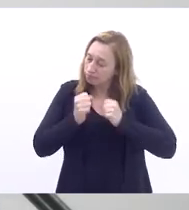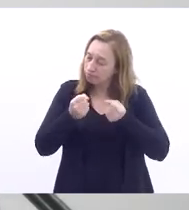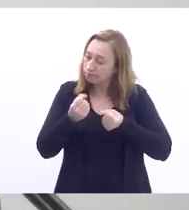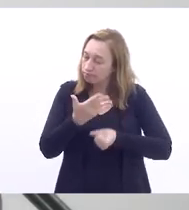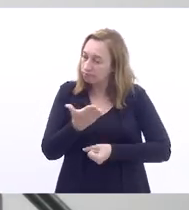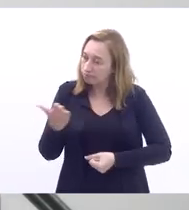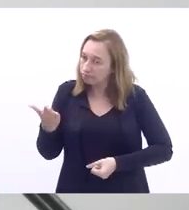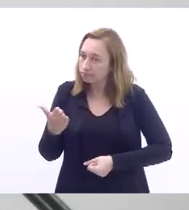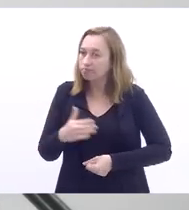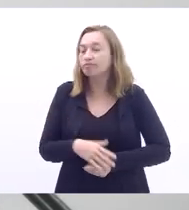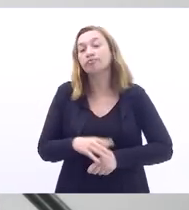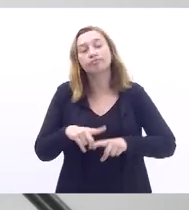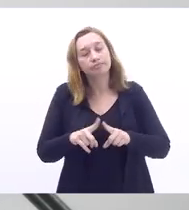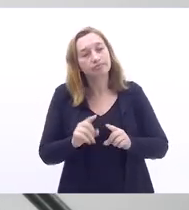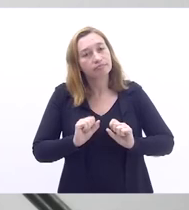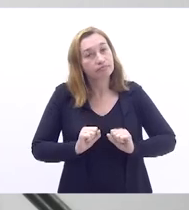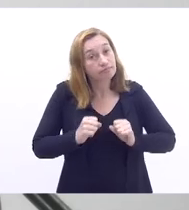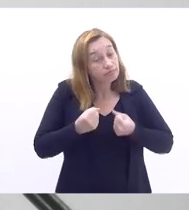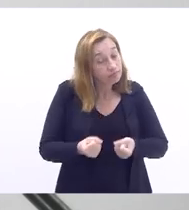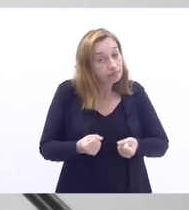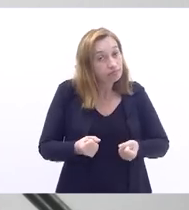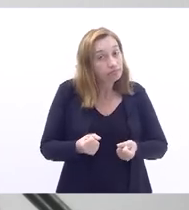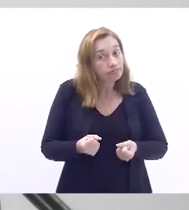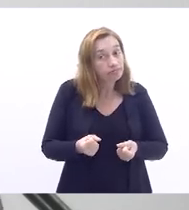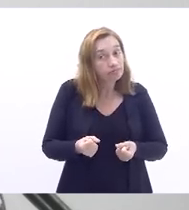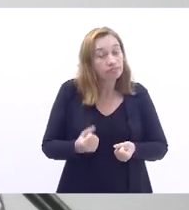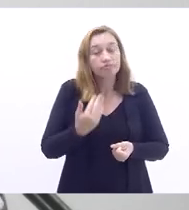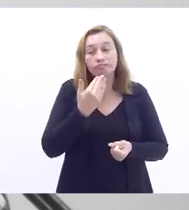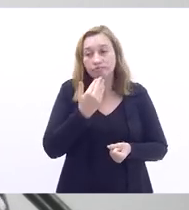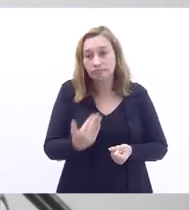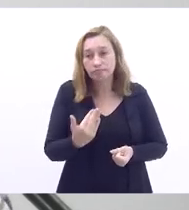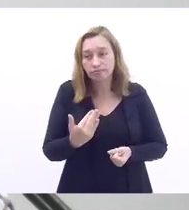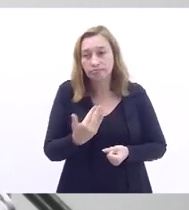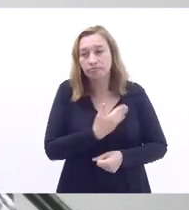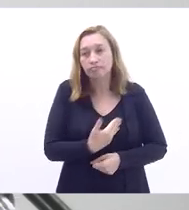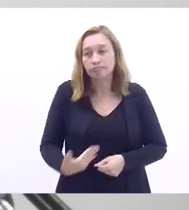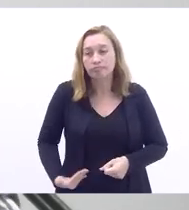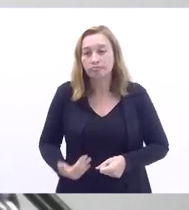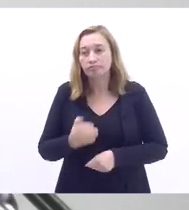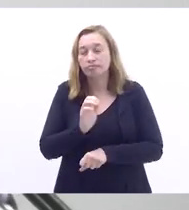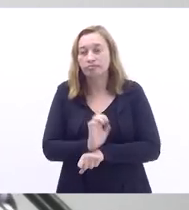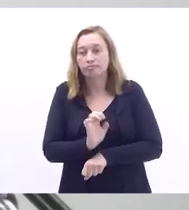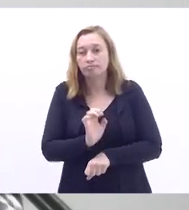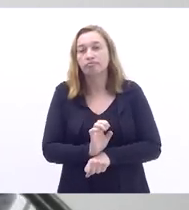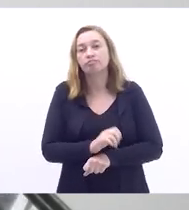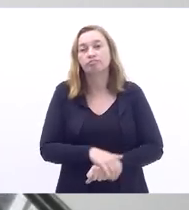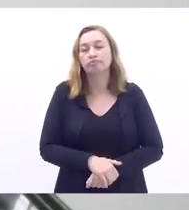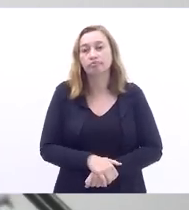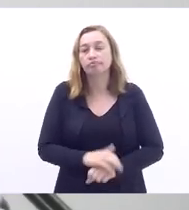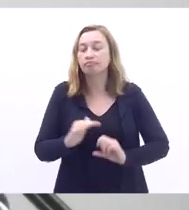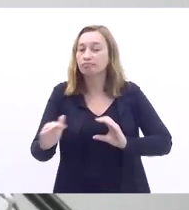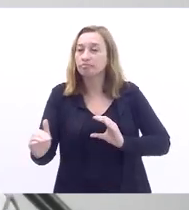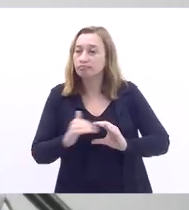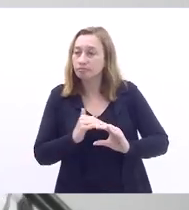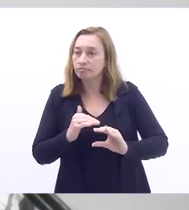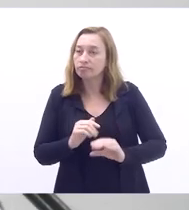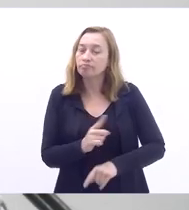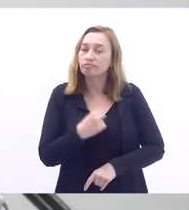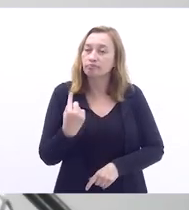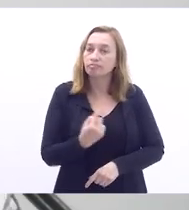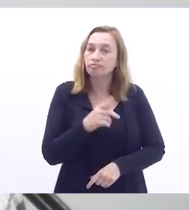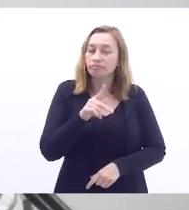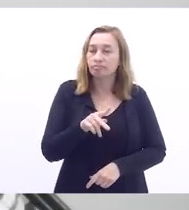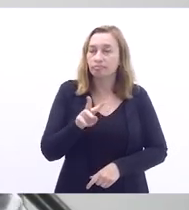esportes de vocês mas que se empenha na medida de pedir ao governo do estado de deste estado que caminho